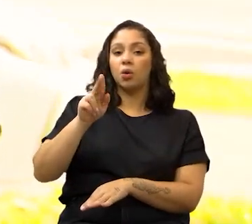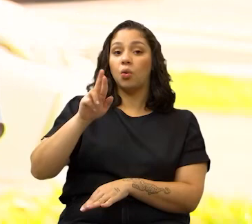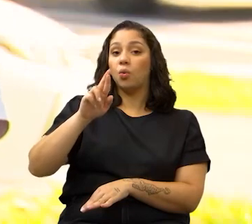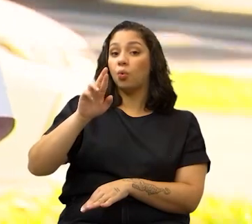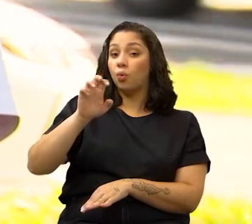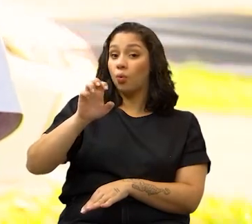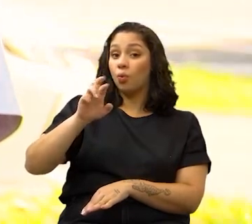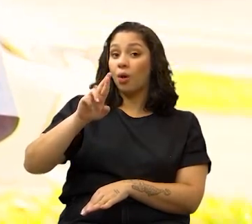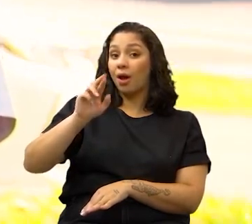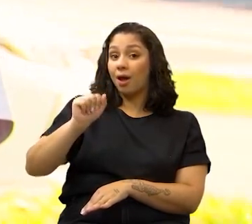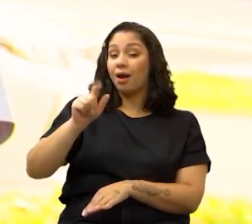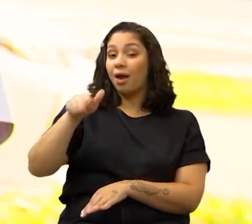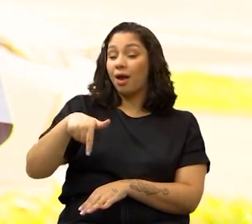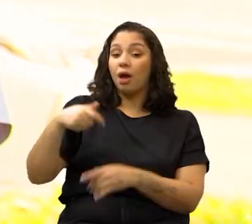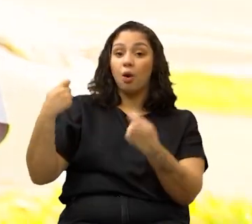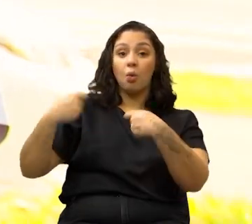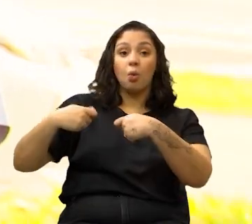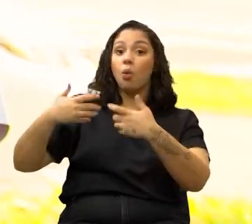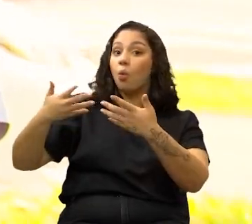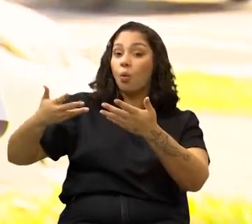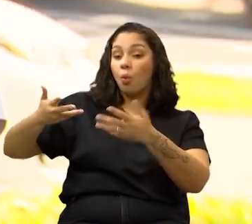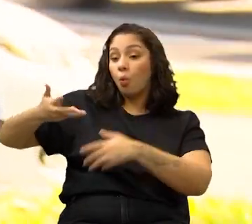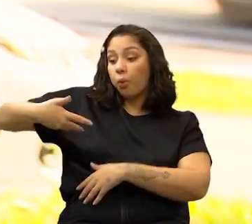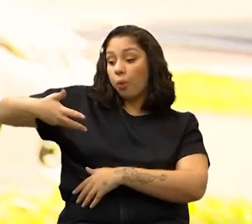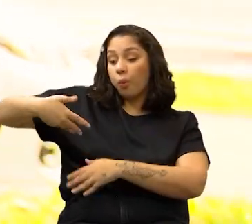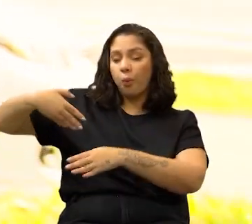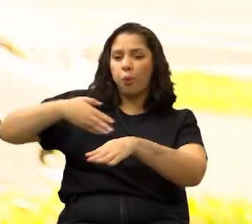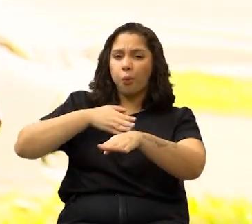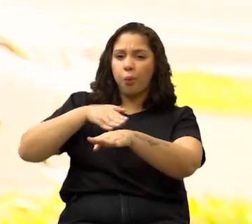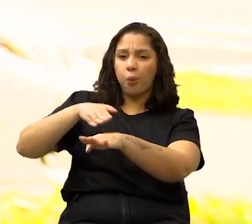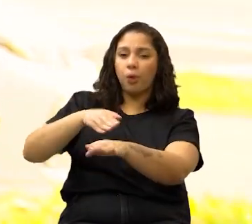alta velocidade, então a gente sabe que qualquer